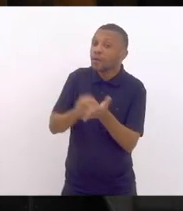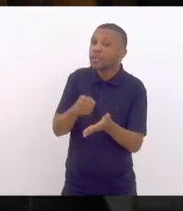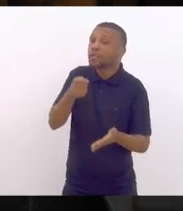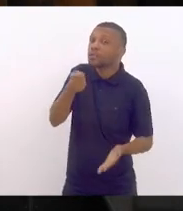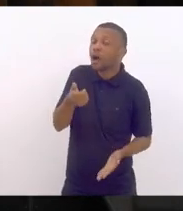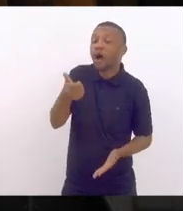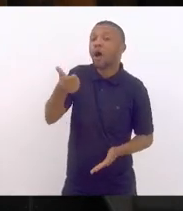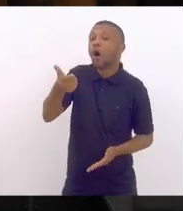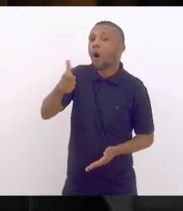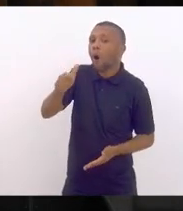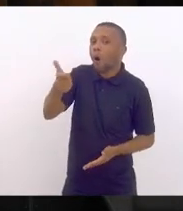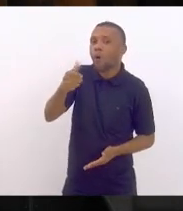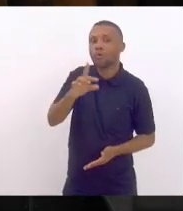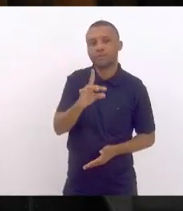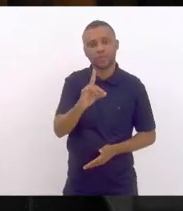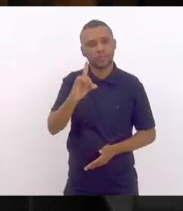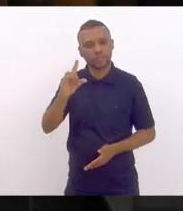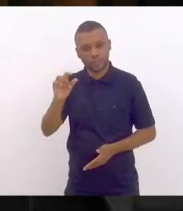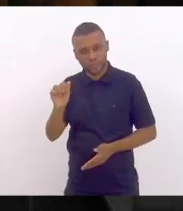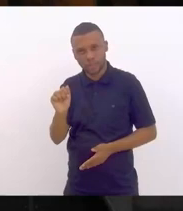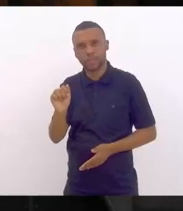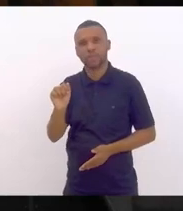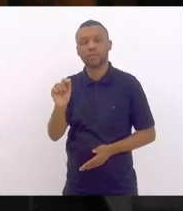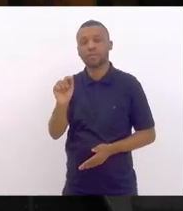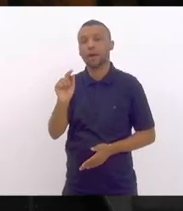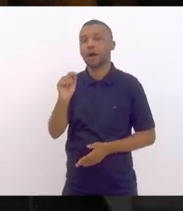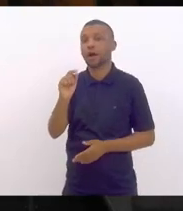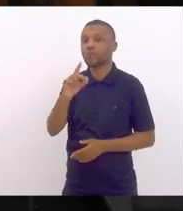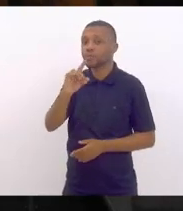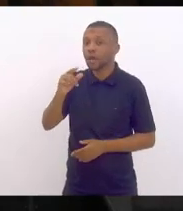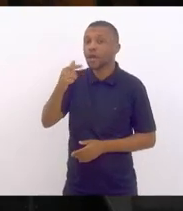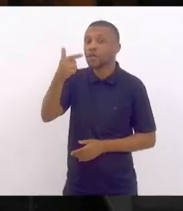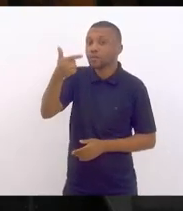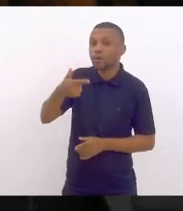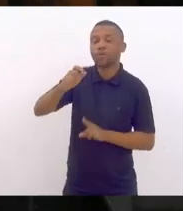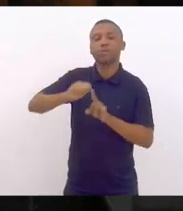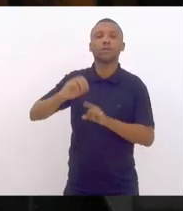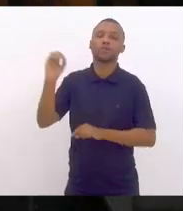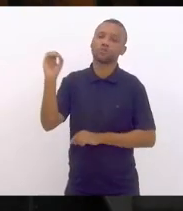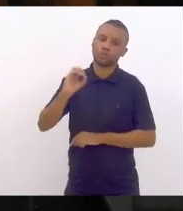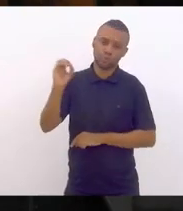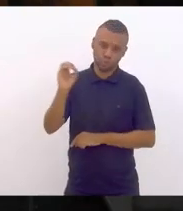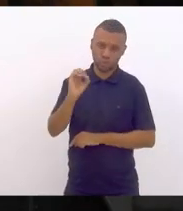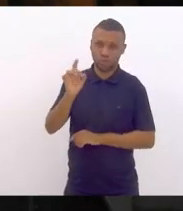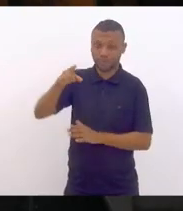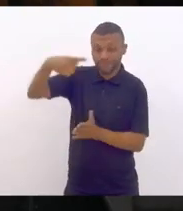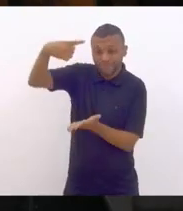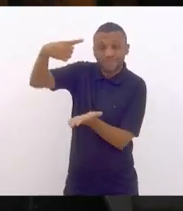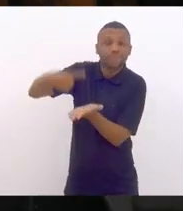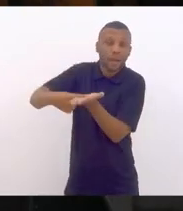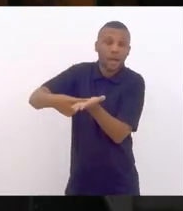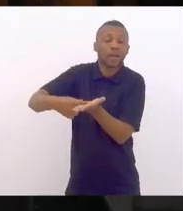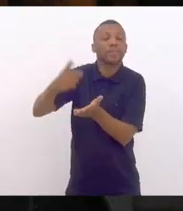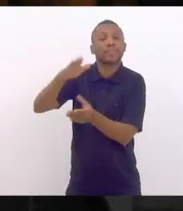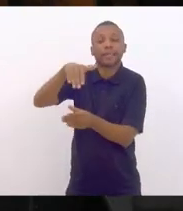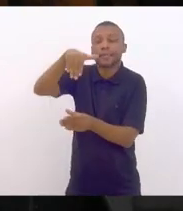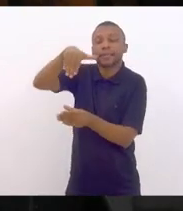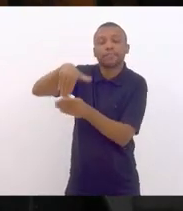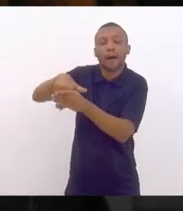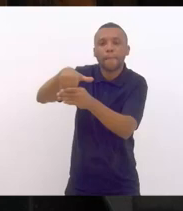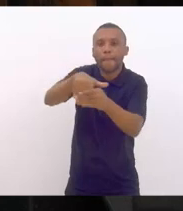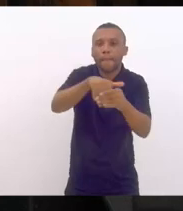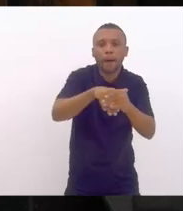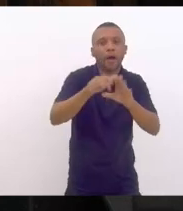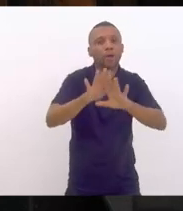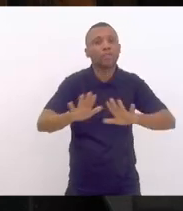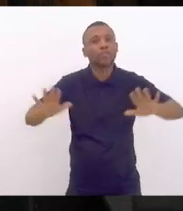dias para dois de Outubro Dia das eleições Gerais no